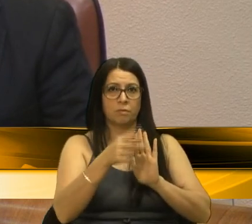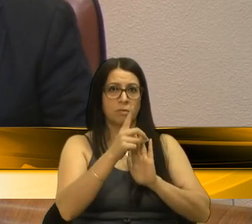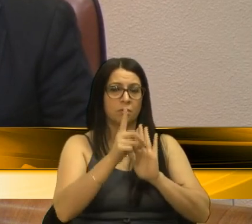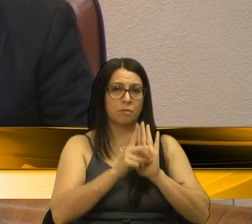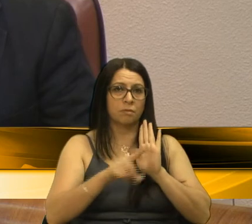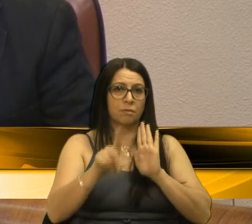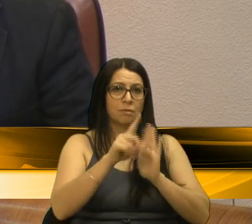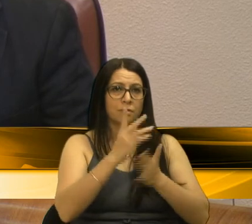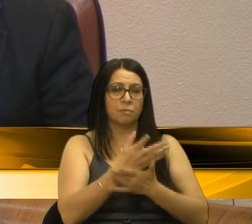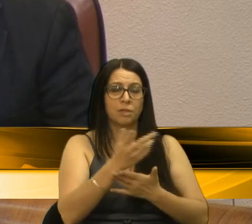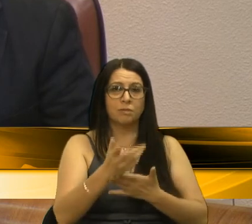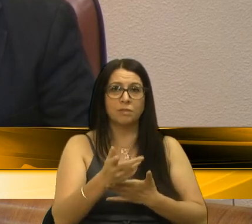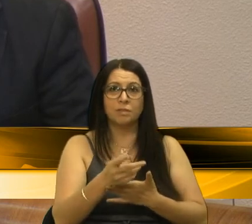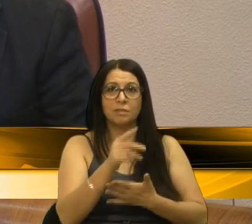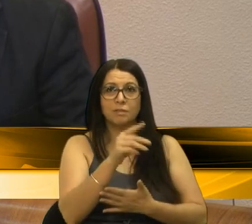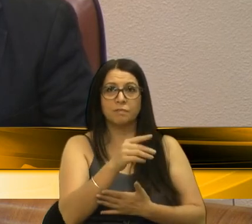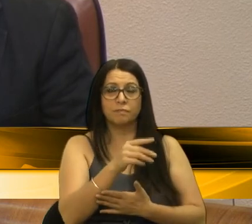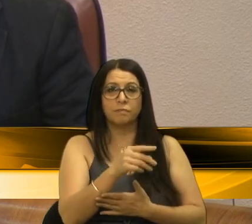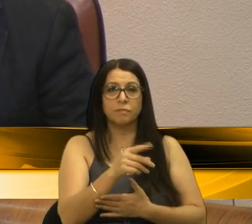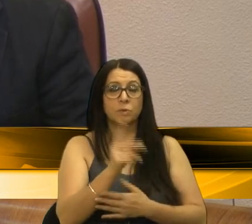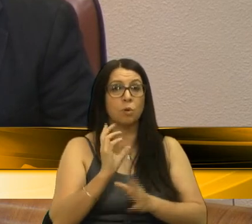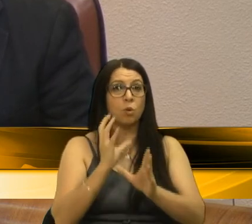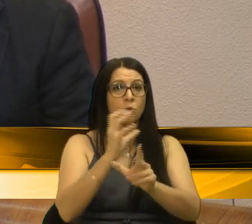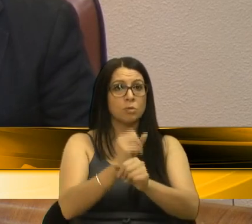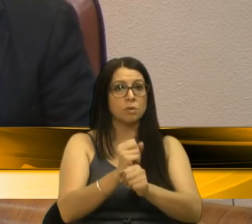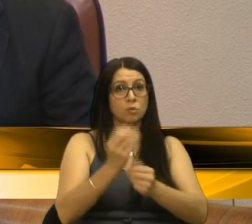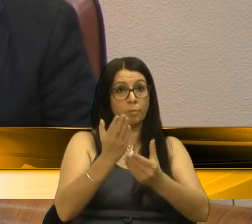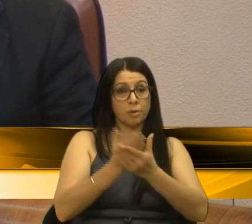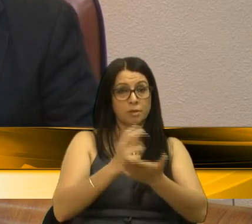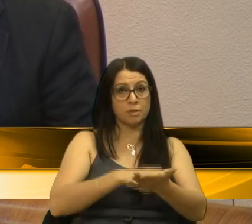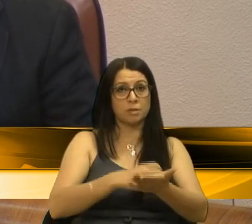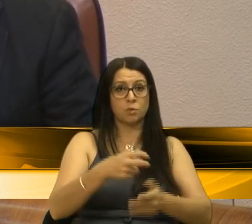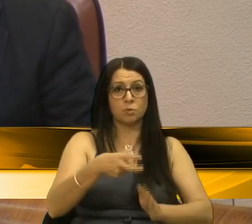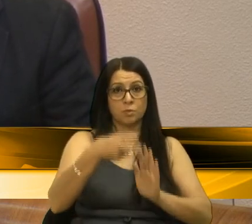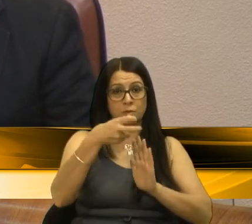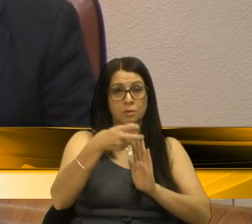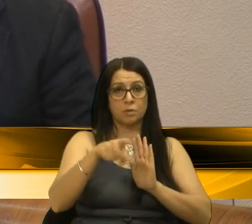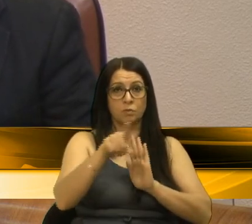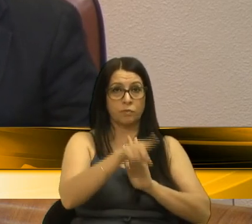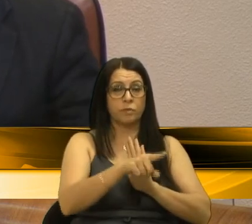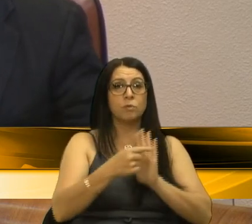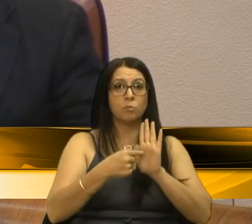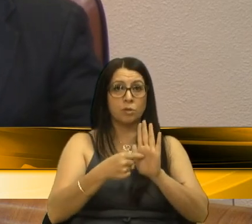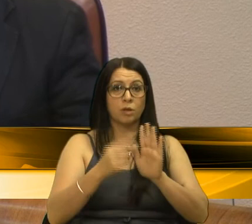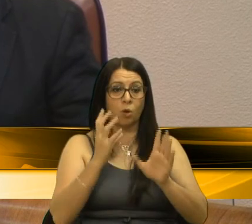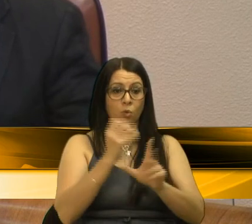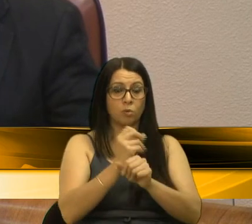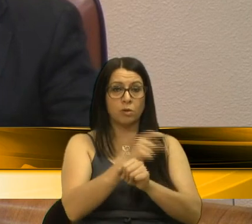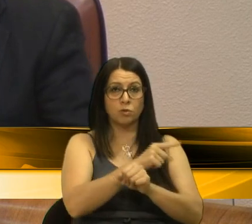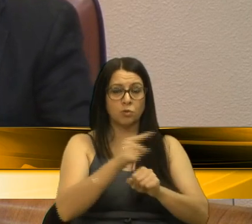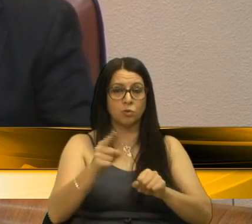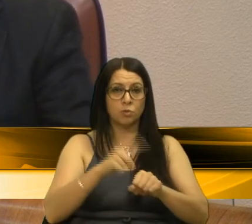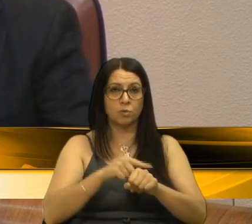nº 201/67 para a conclusão do processo de cassação. 5. Isto porque a contagem do referido